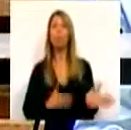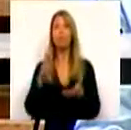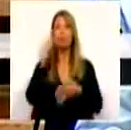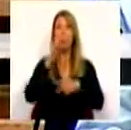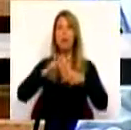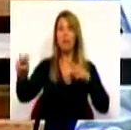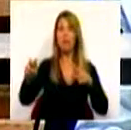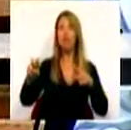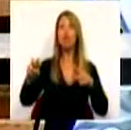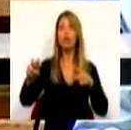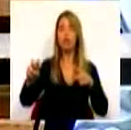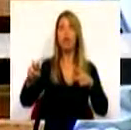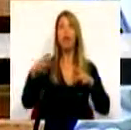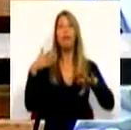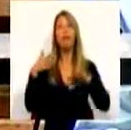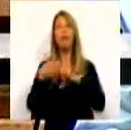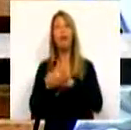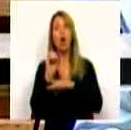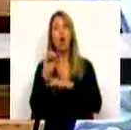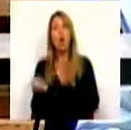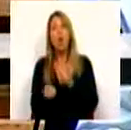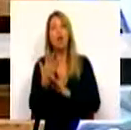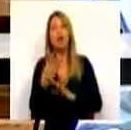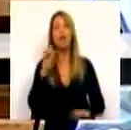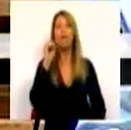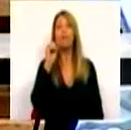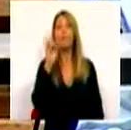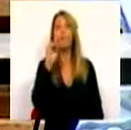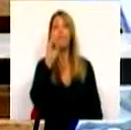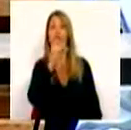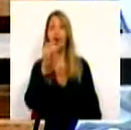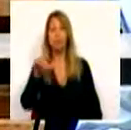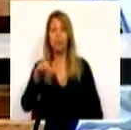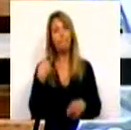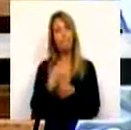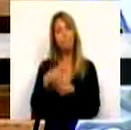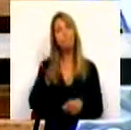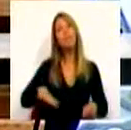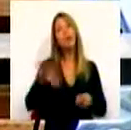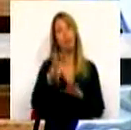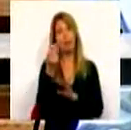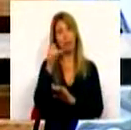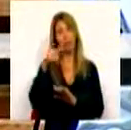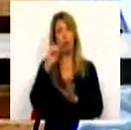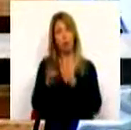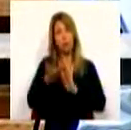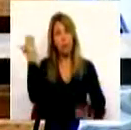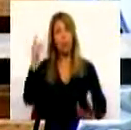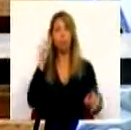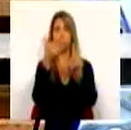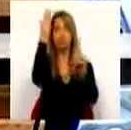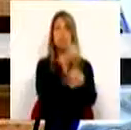a partir de origens fósseis. No domínio da descarbonização ainda, um enfoque muito grande nas cidades,